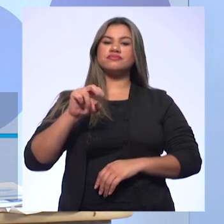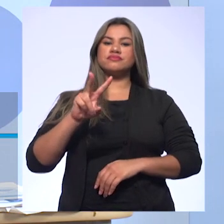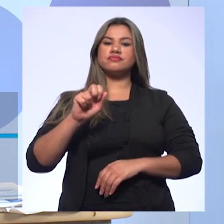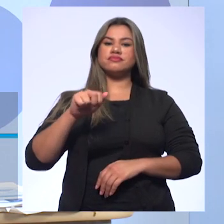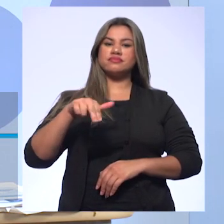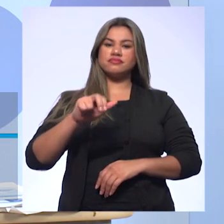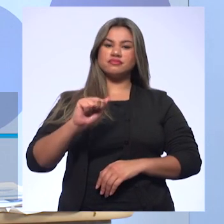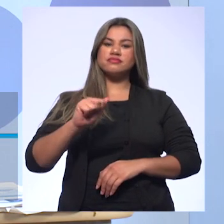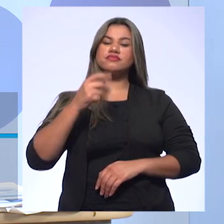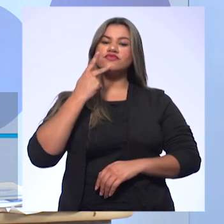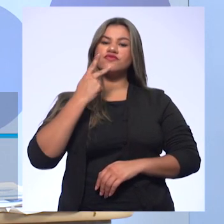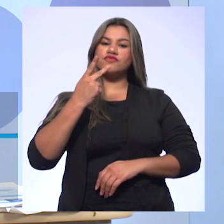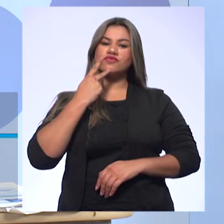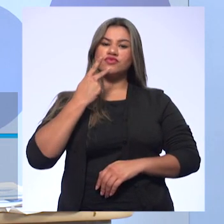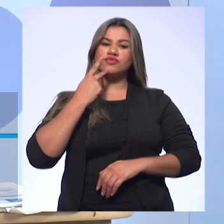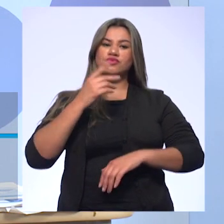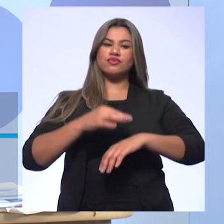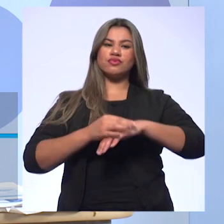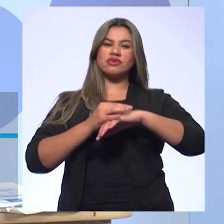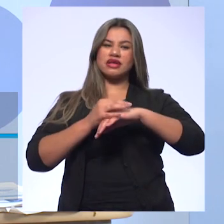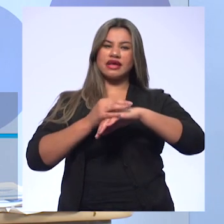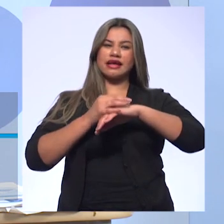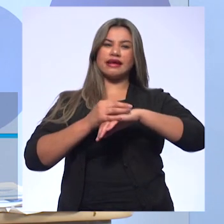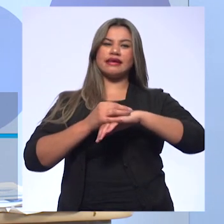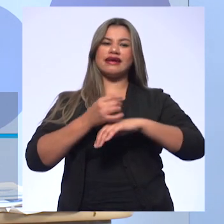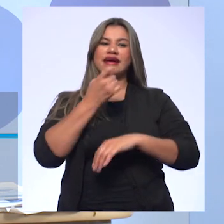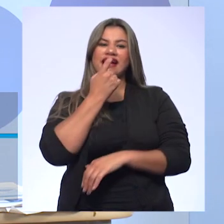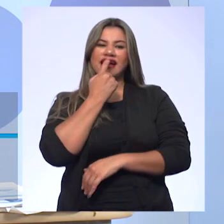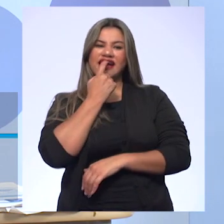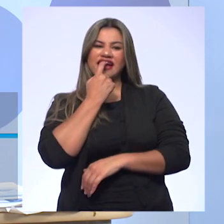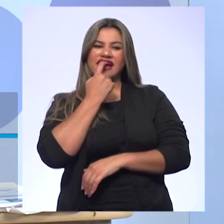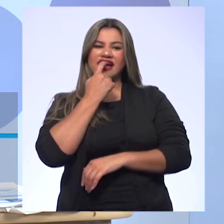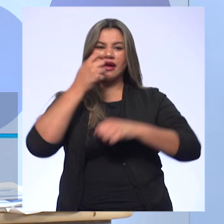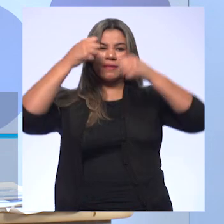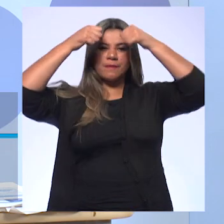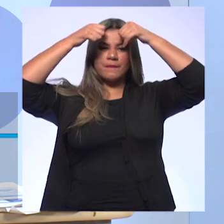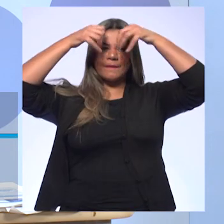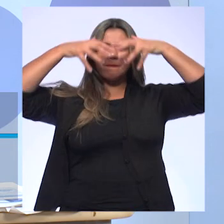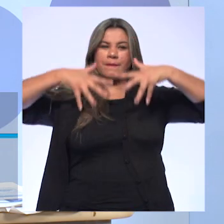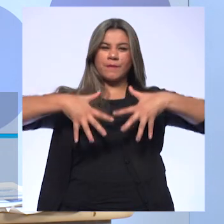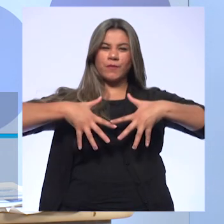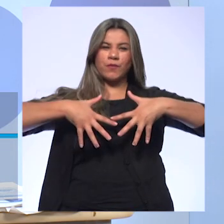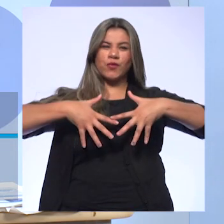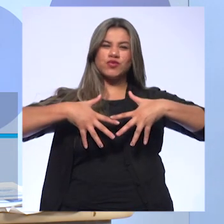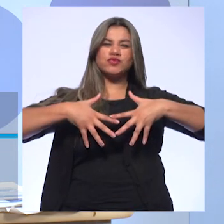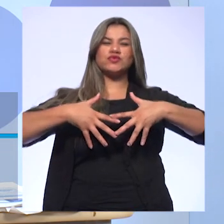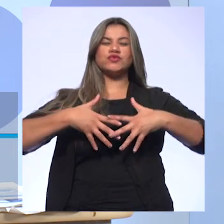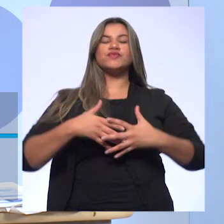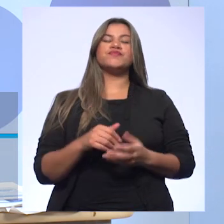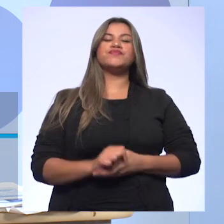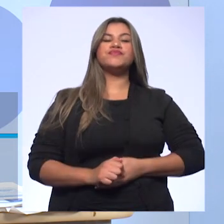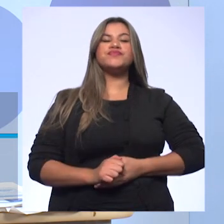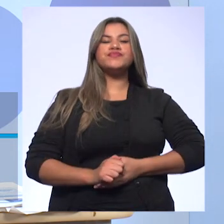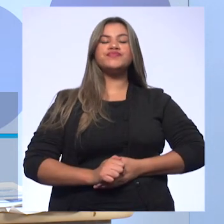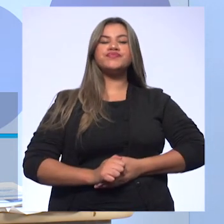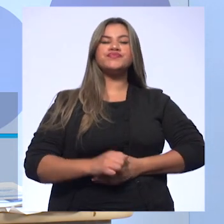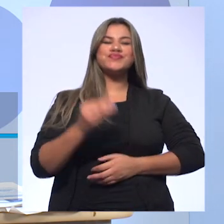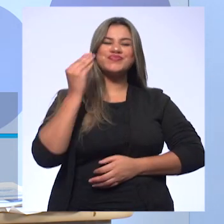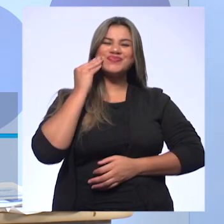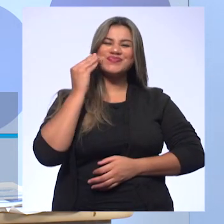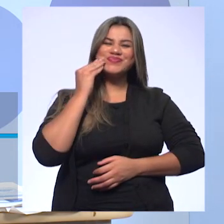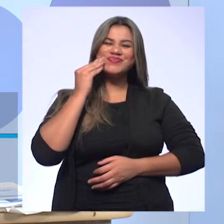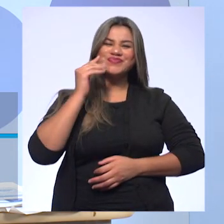falou assim: carne, ossos e sistema nervoso central. Manda beijo. Beijo, Giovana. Muito